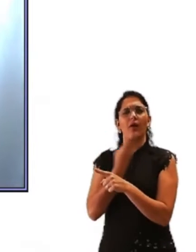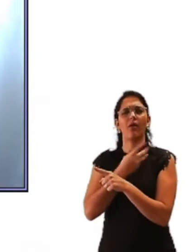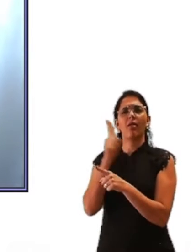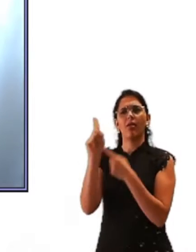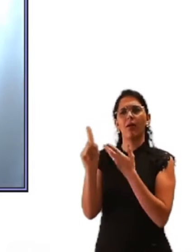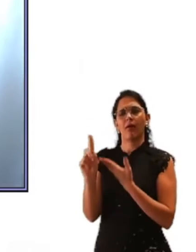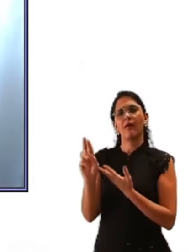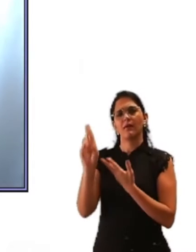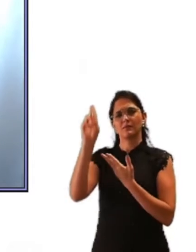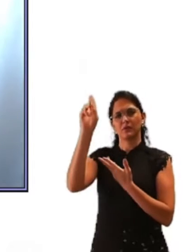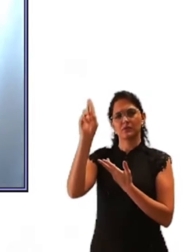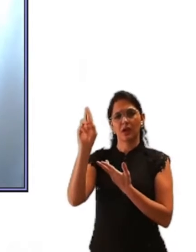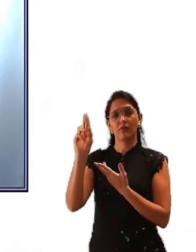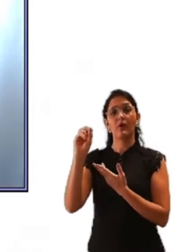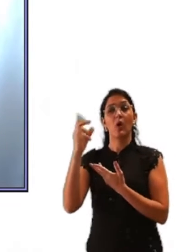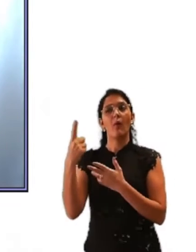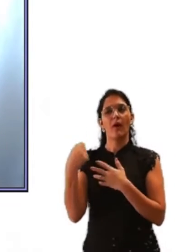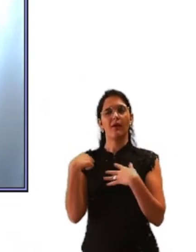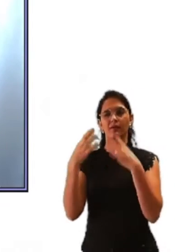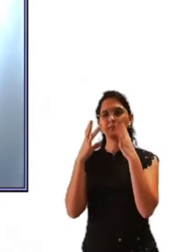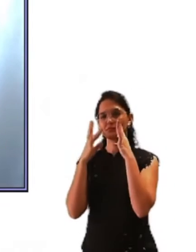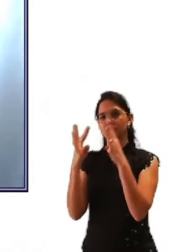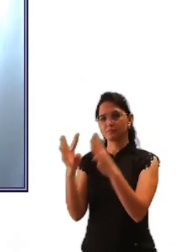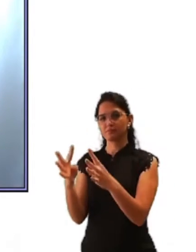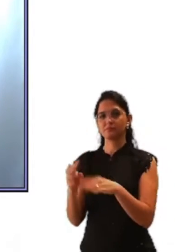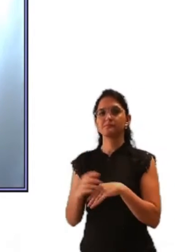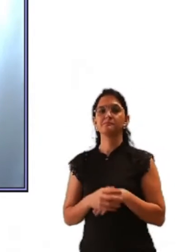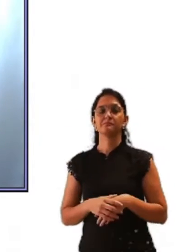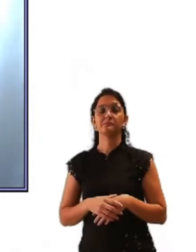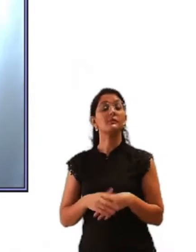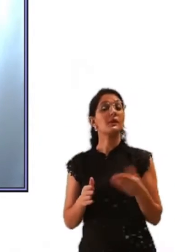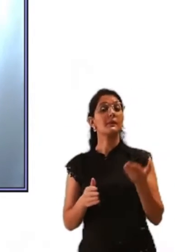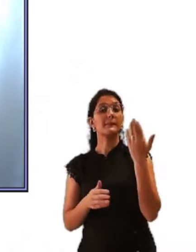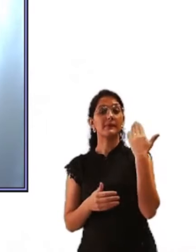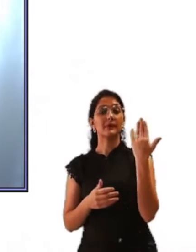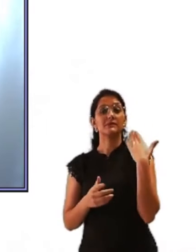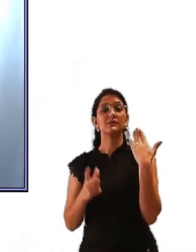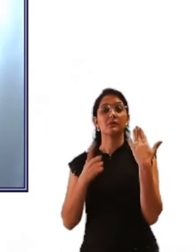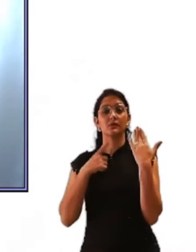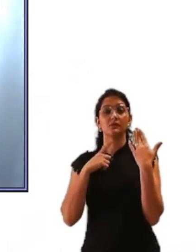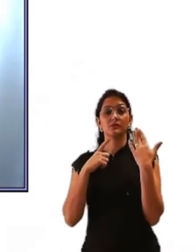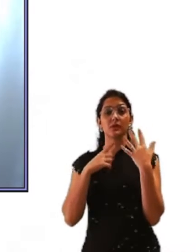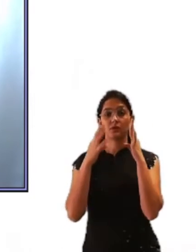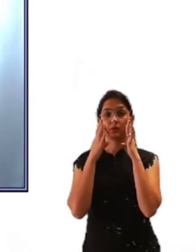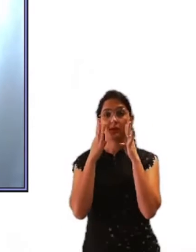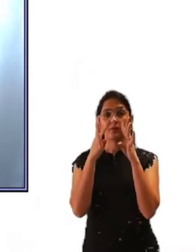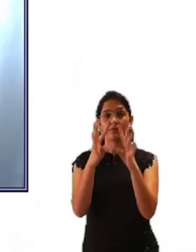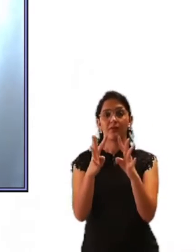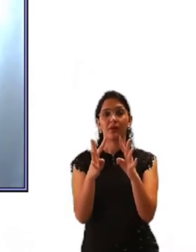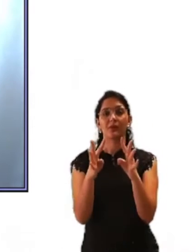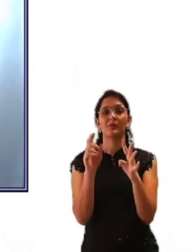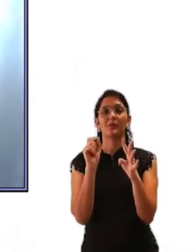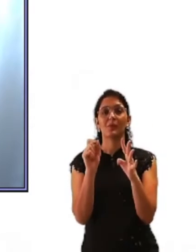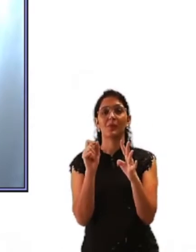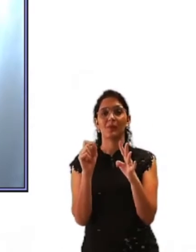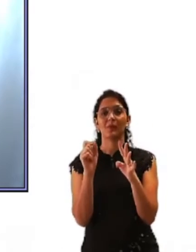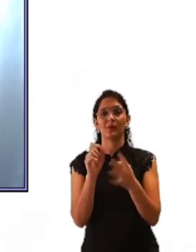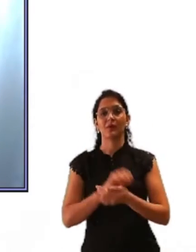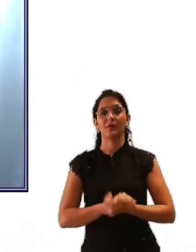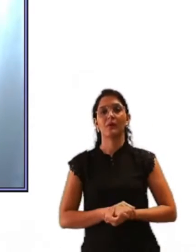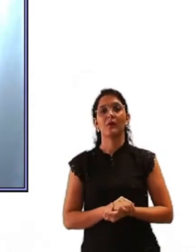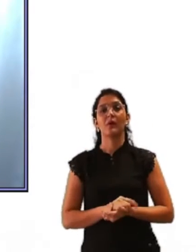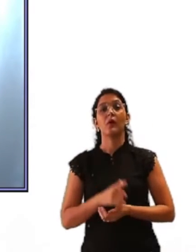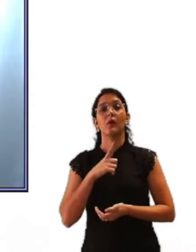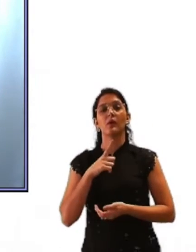ela vai ao encontro dos meus interesses. Esses dias eu estava assistindo uma sessão, e aí foi